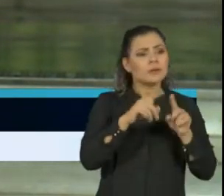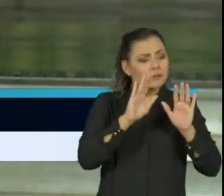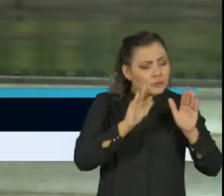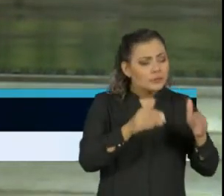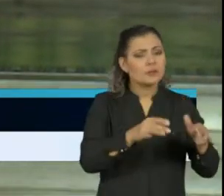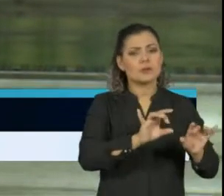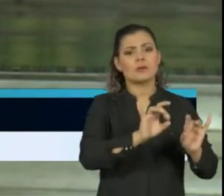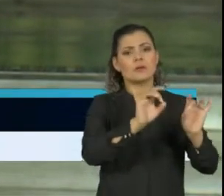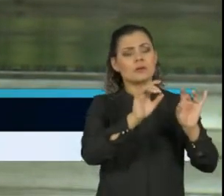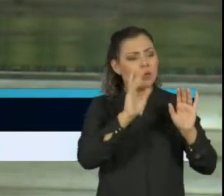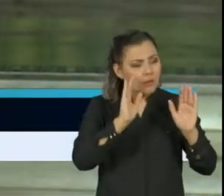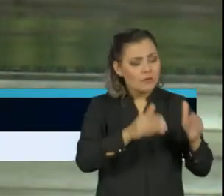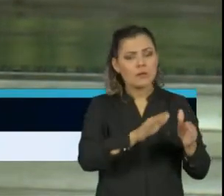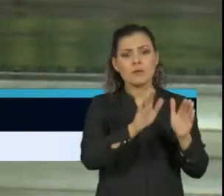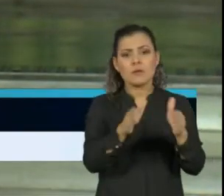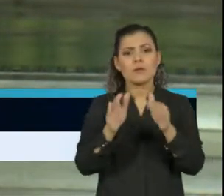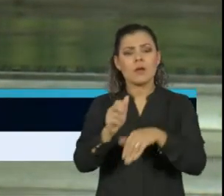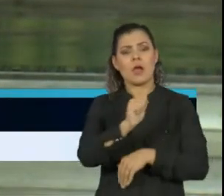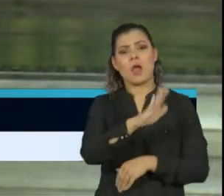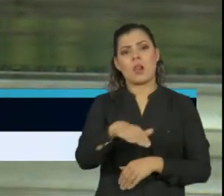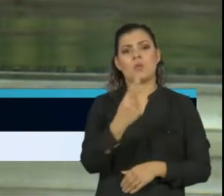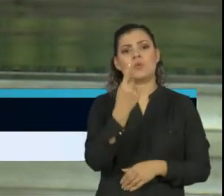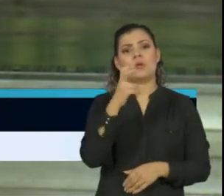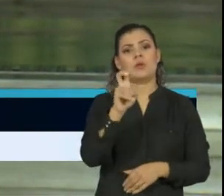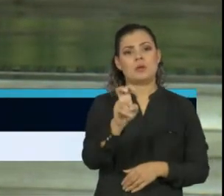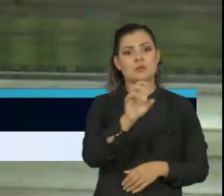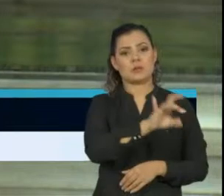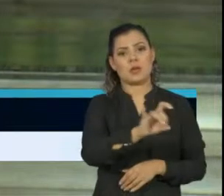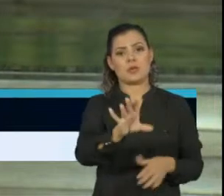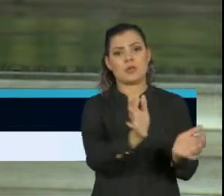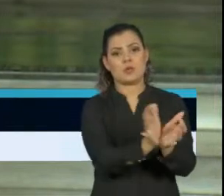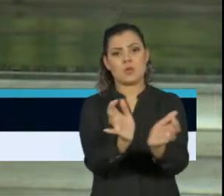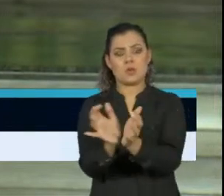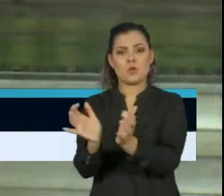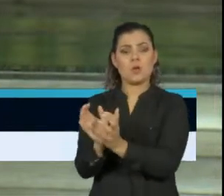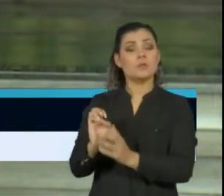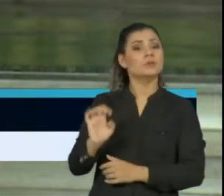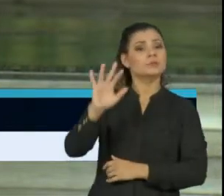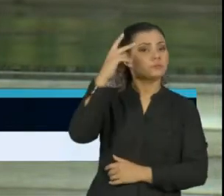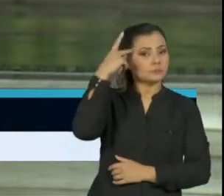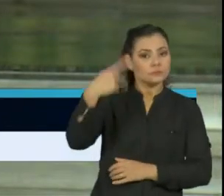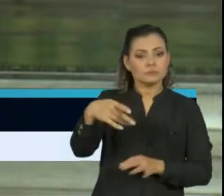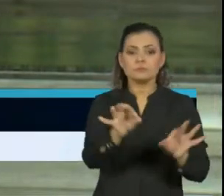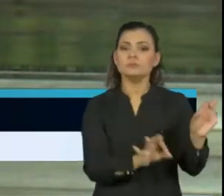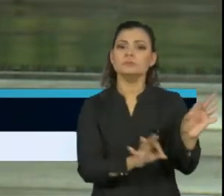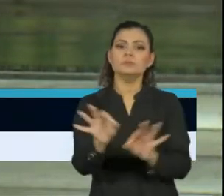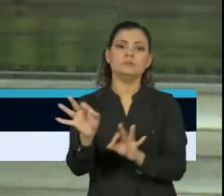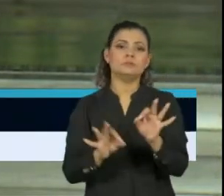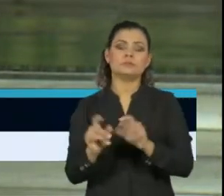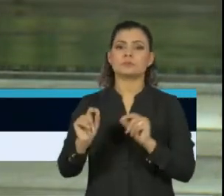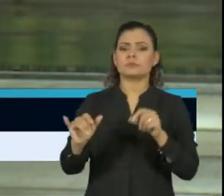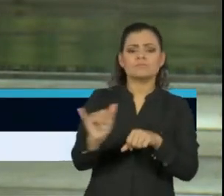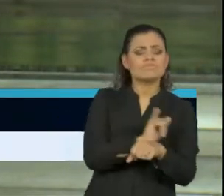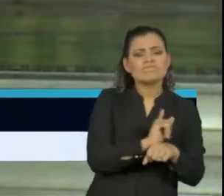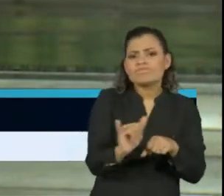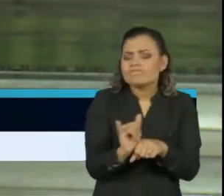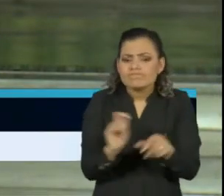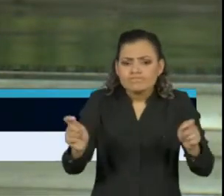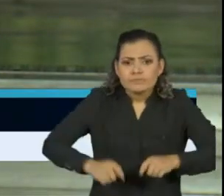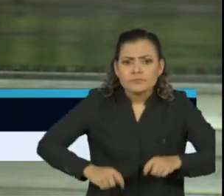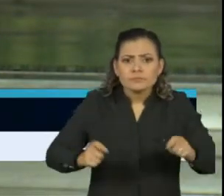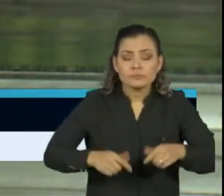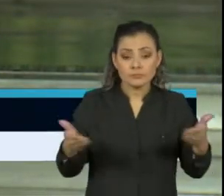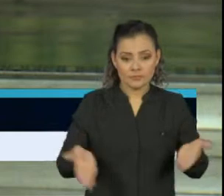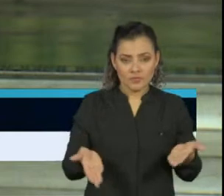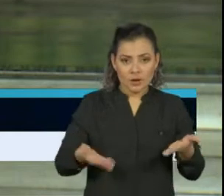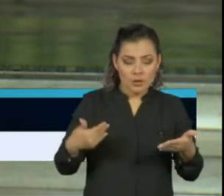específicas, como 15 alunos por turma, por exemplo. Eu queria entender como que o Estado de São Paulo está se preparando para isso, quais as alternativas possíveis, se a gente